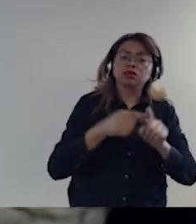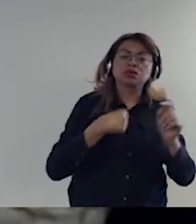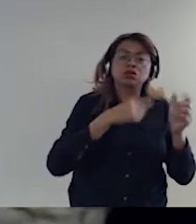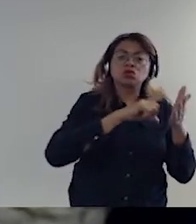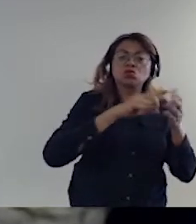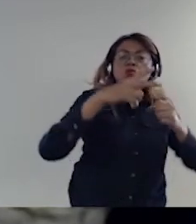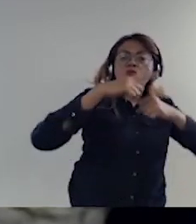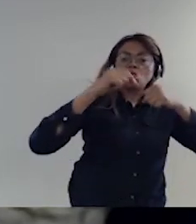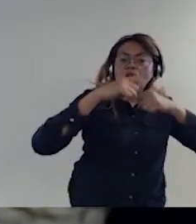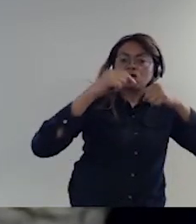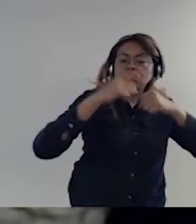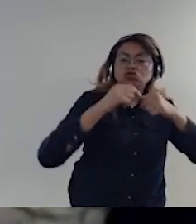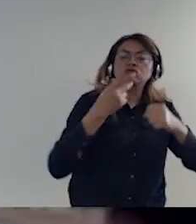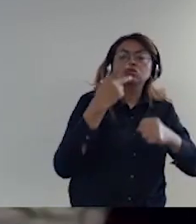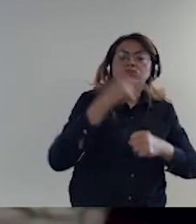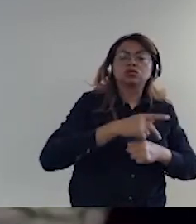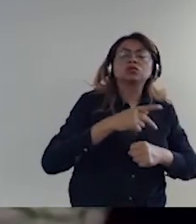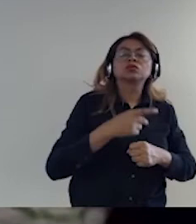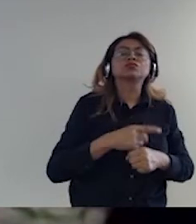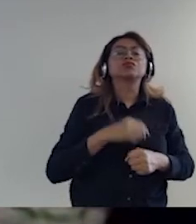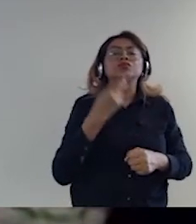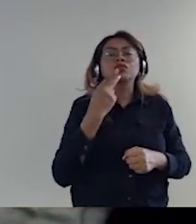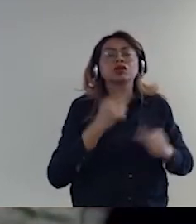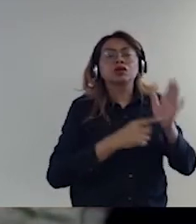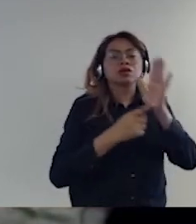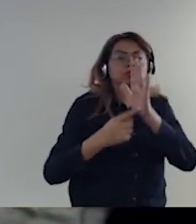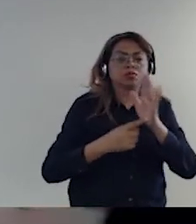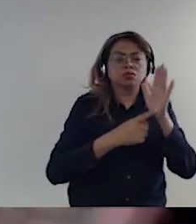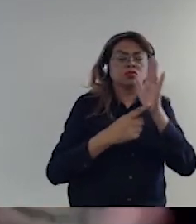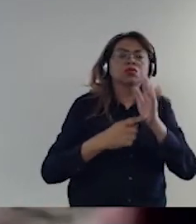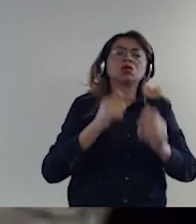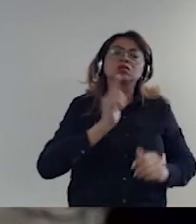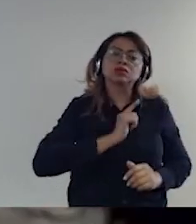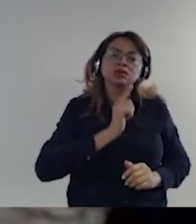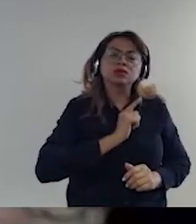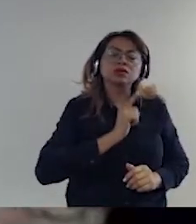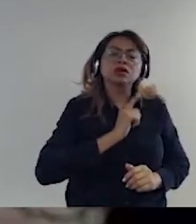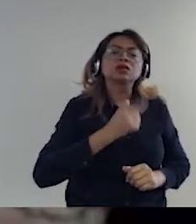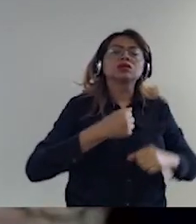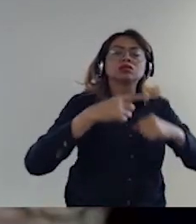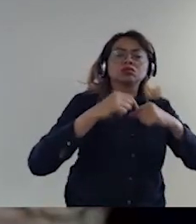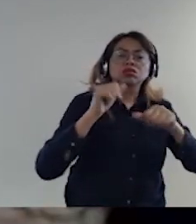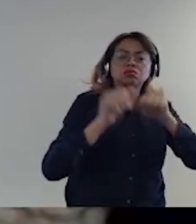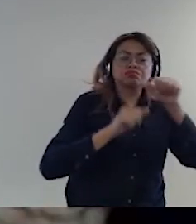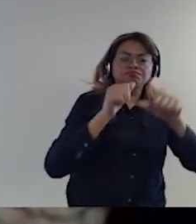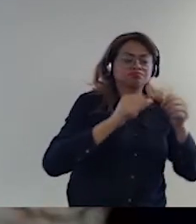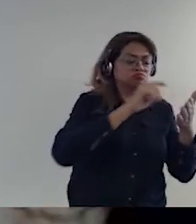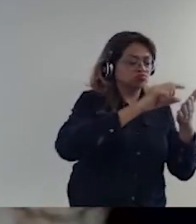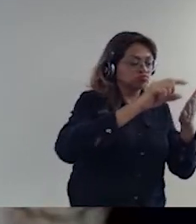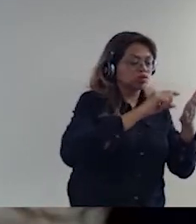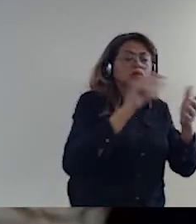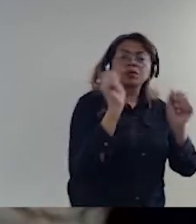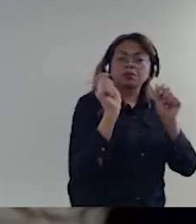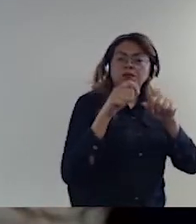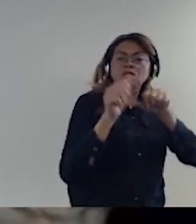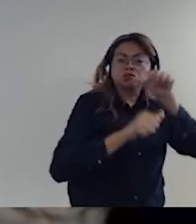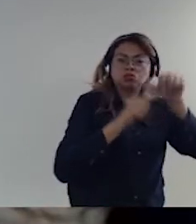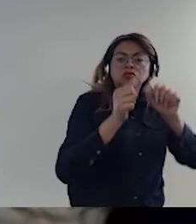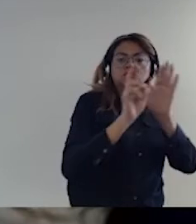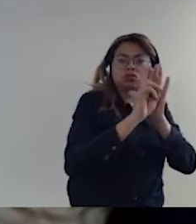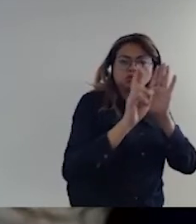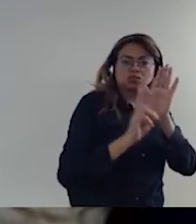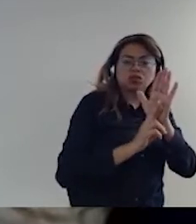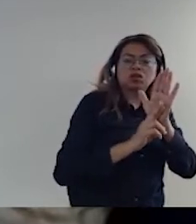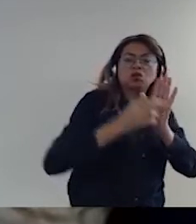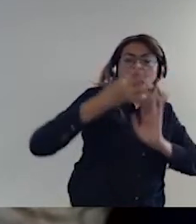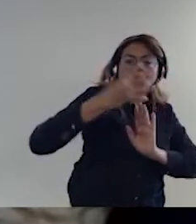de circunstâncias. E aqui há pequenas alterações relativamente às regras que encontramos no 478